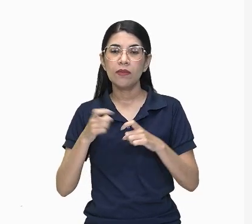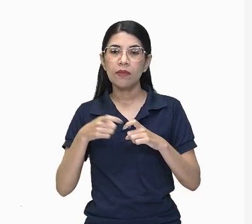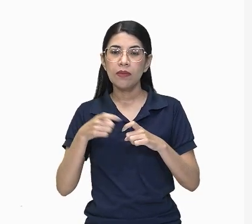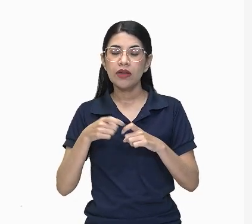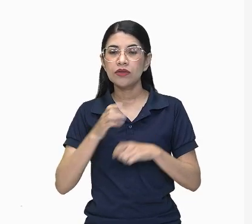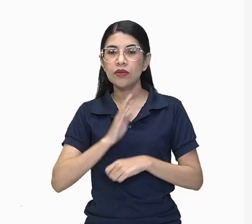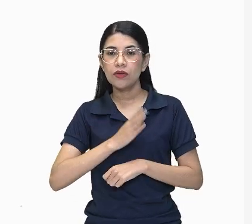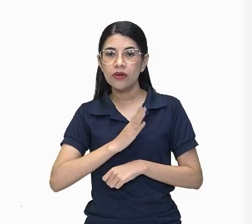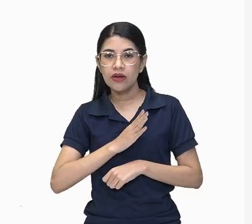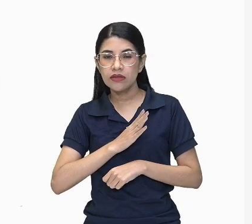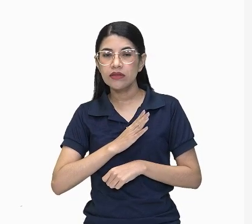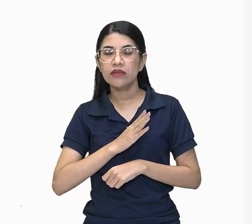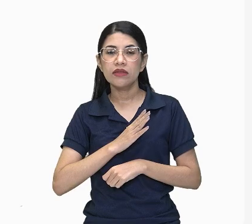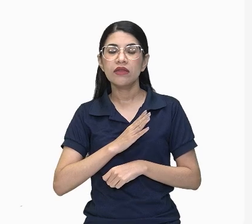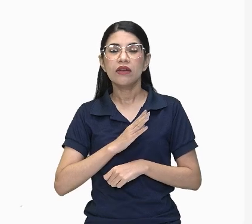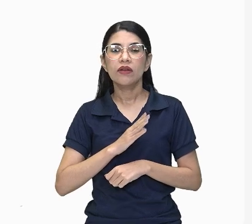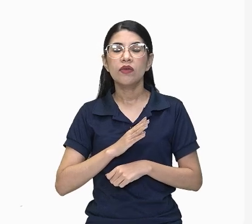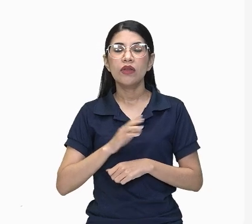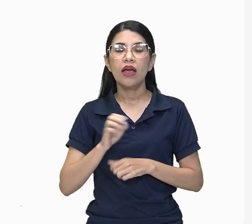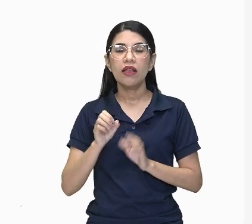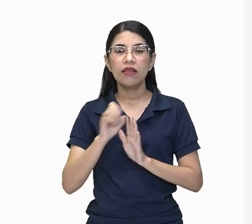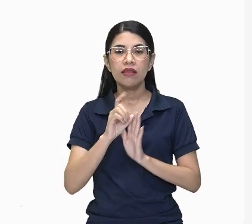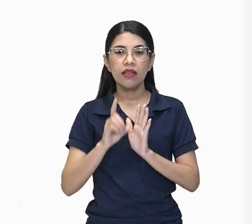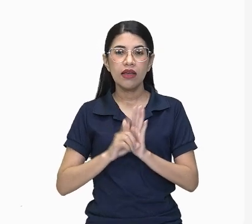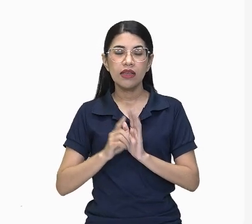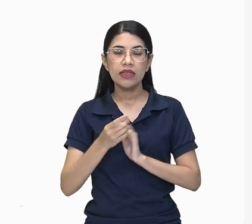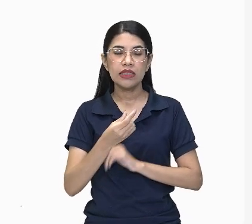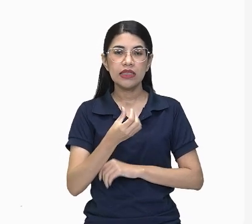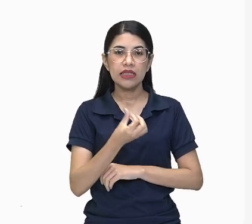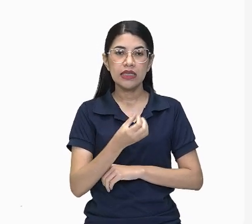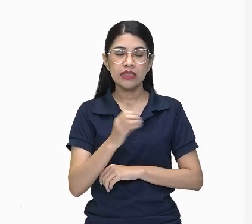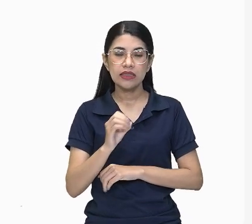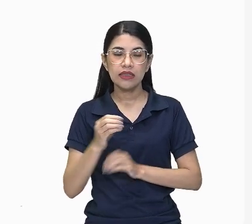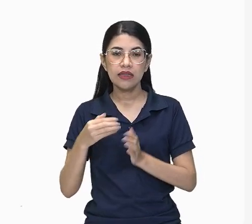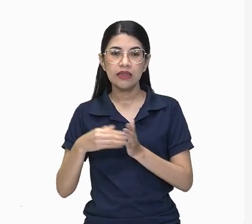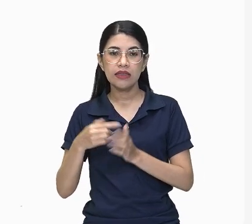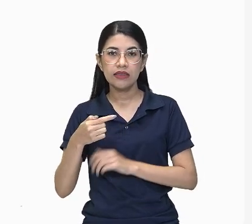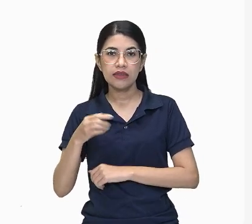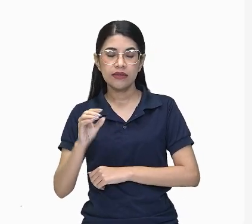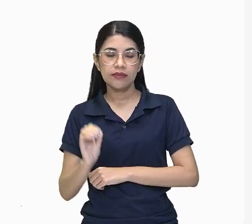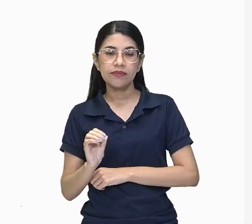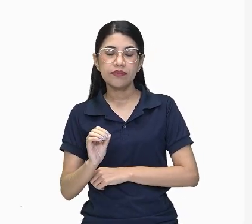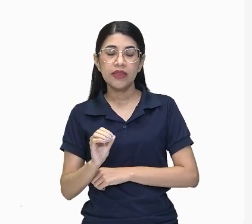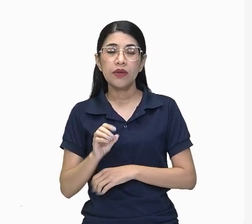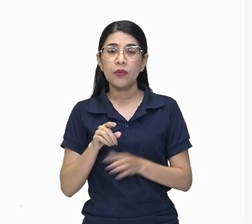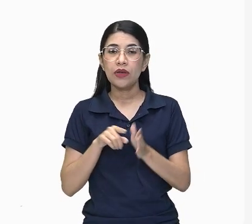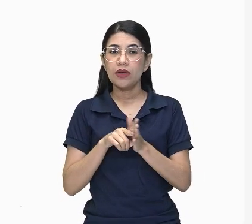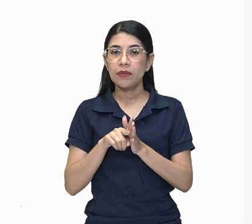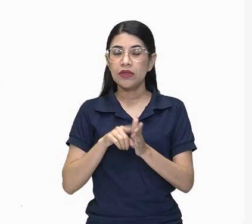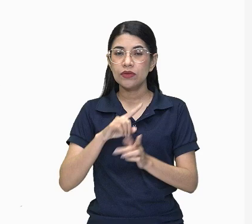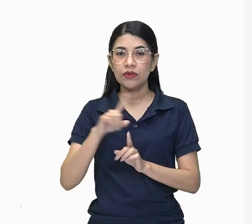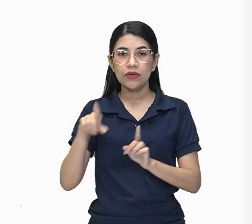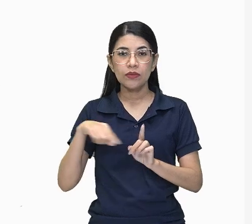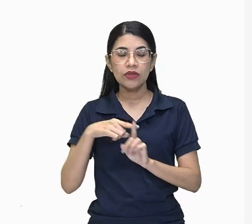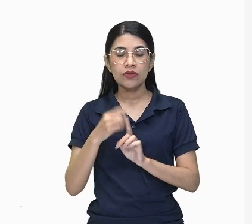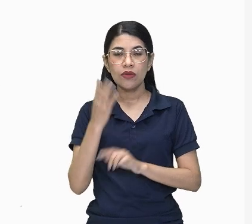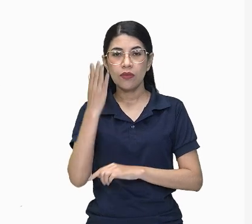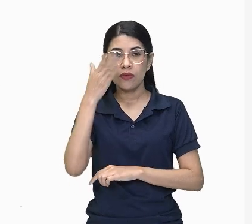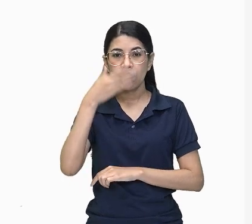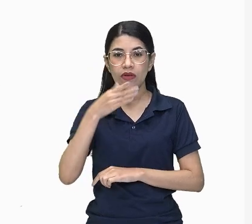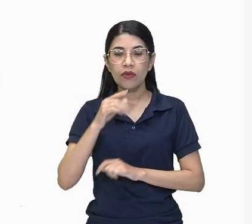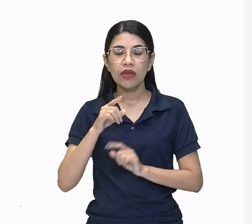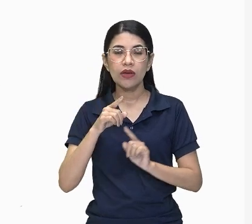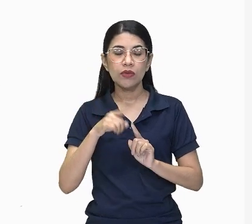Cooper, nas décadas de 1960 e 1970. Tais estudos visavam comprovar a eficiência desse tipo